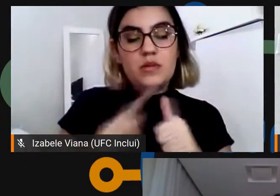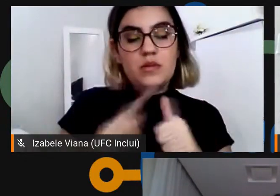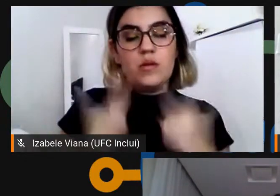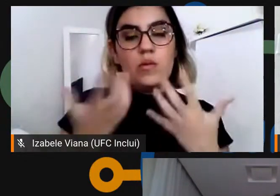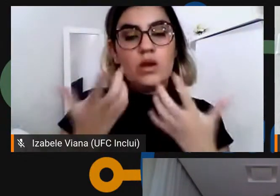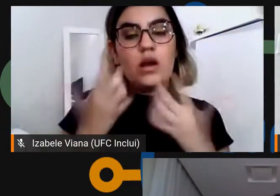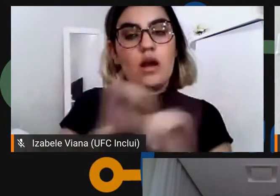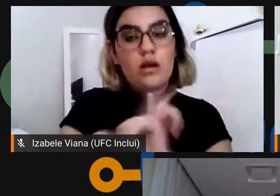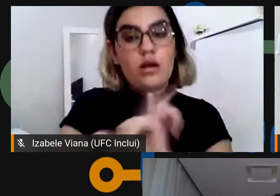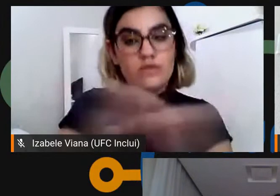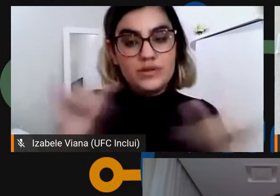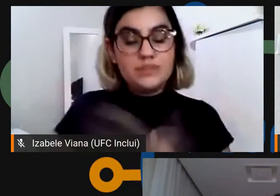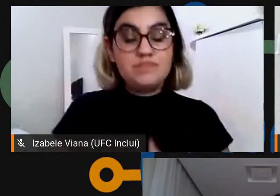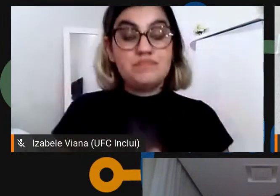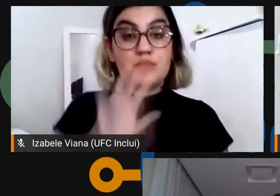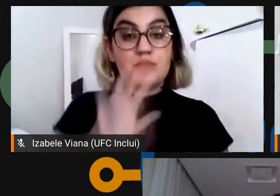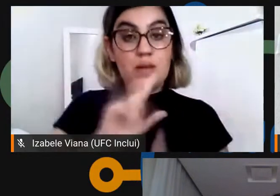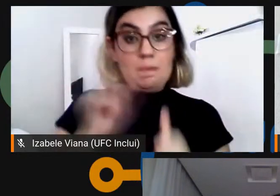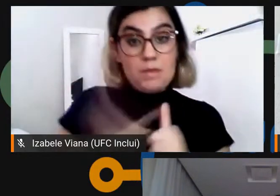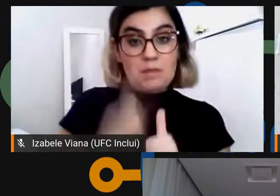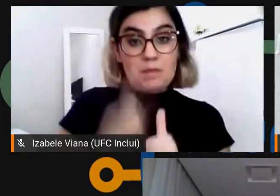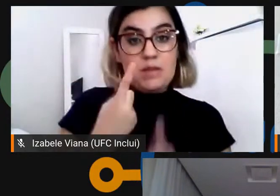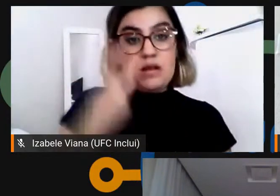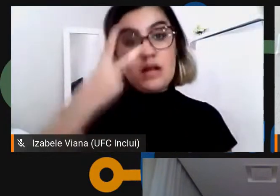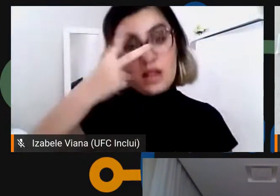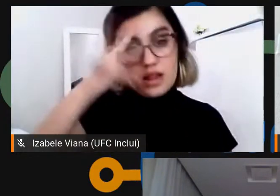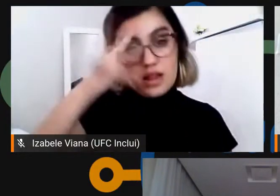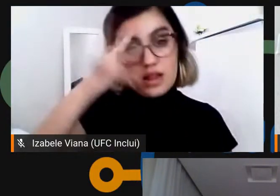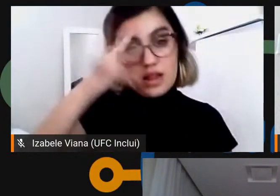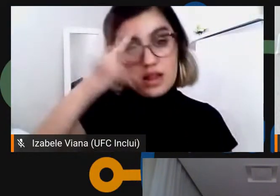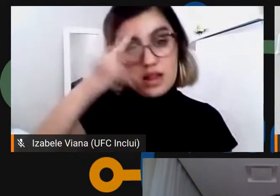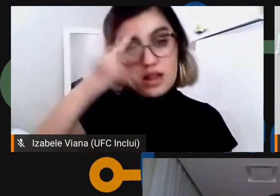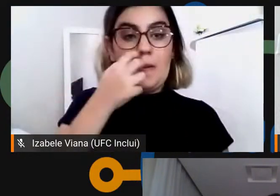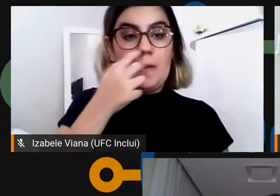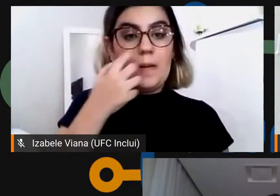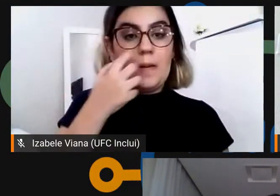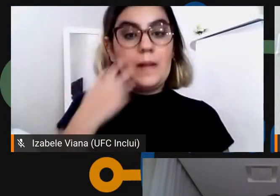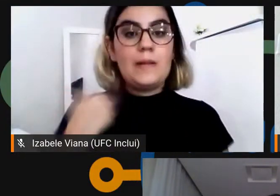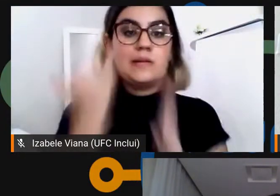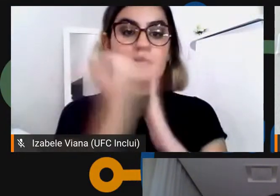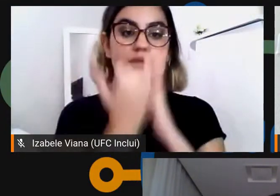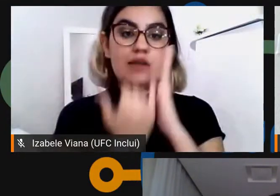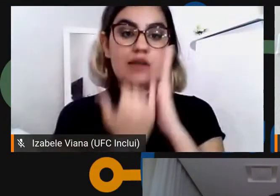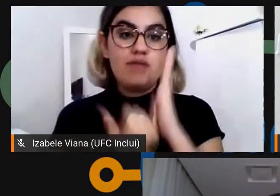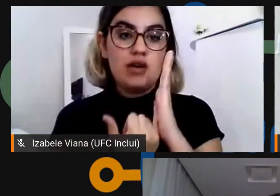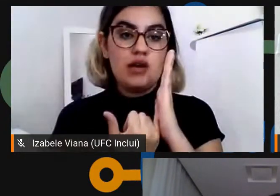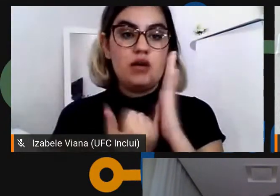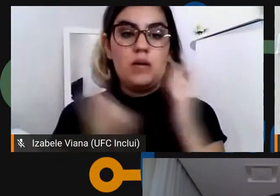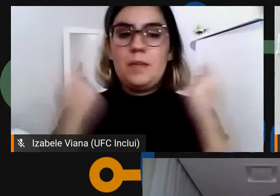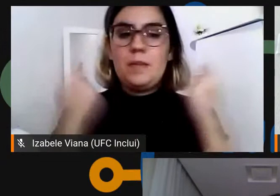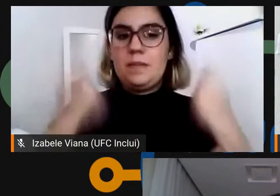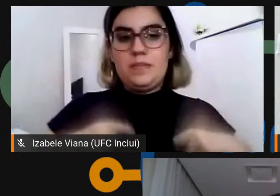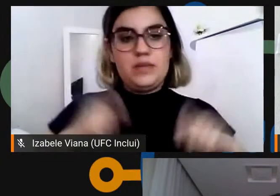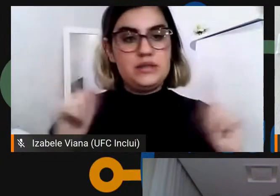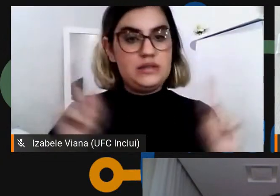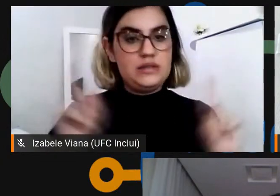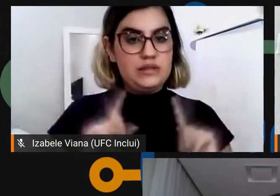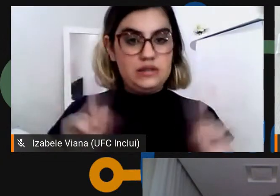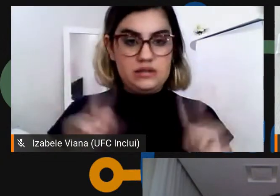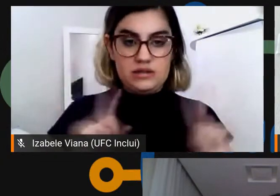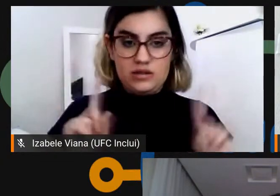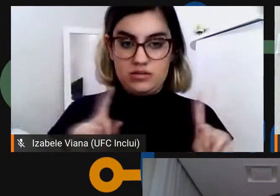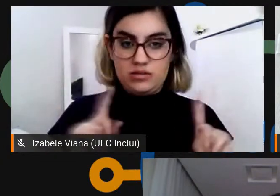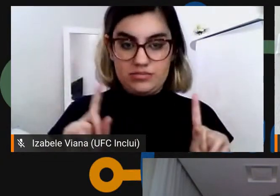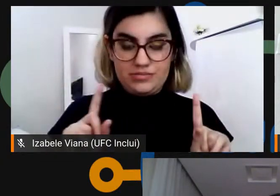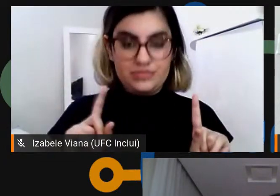do dia... Não é necessário se inscrever para participar da Semana de Metodologia e Produção Científica. Basta